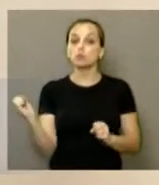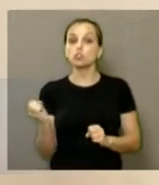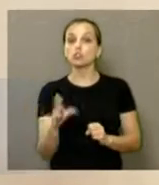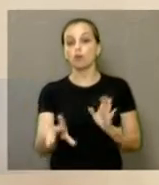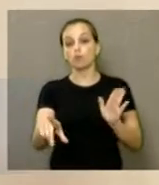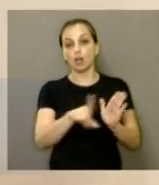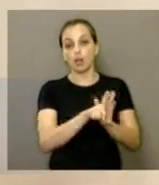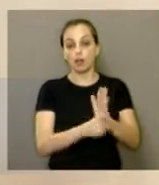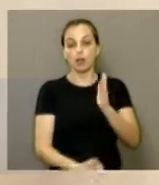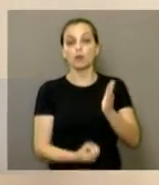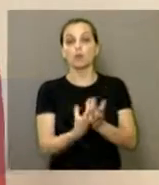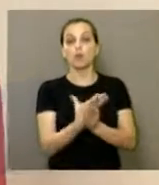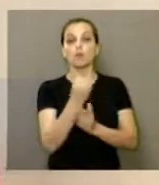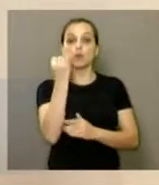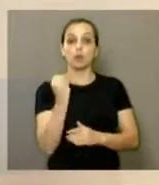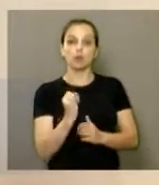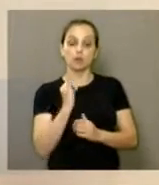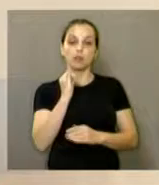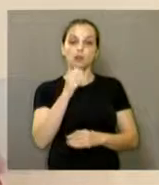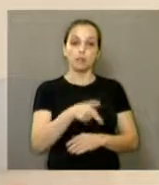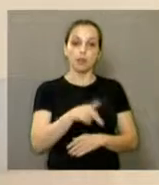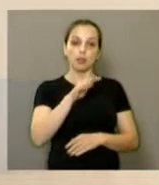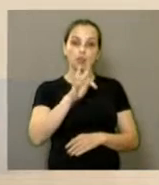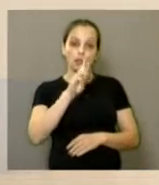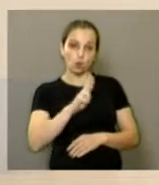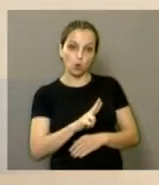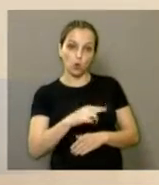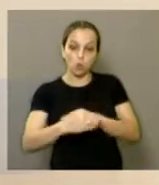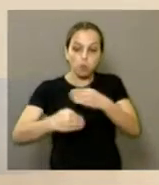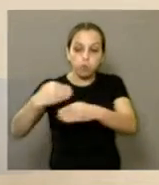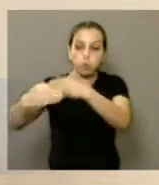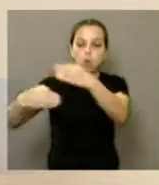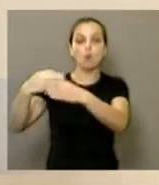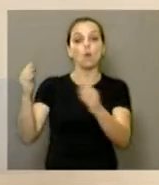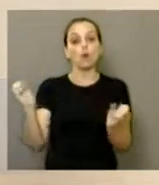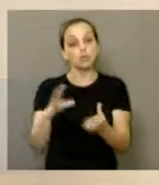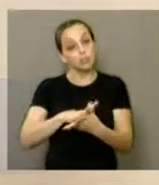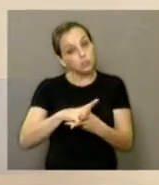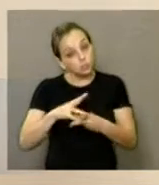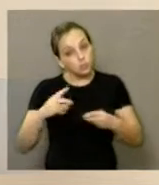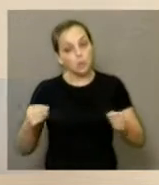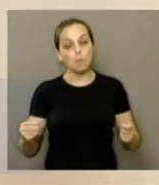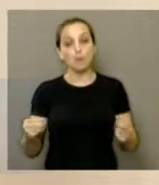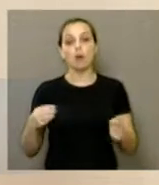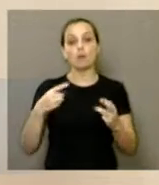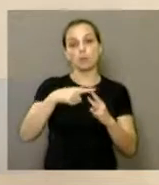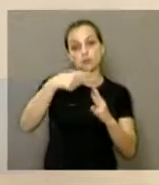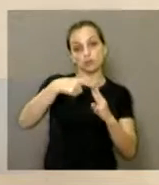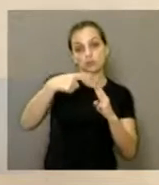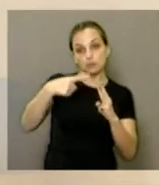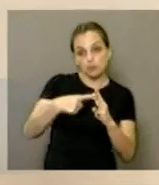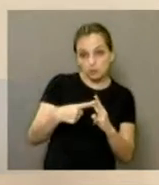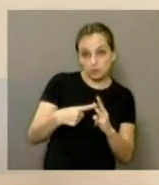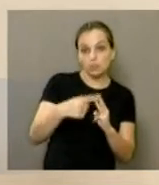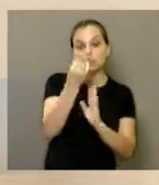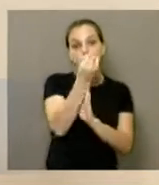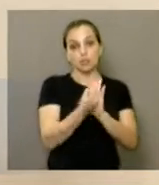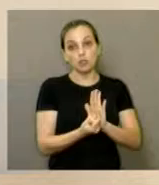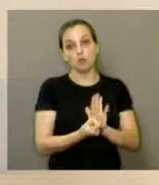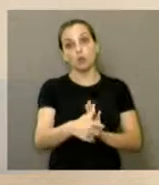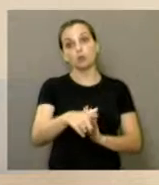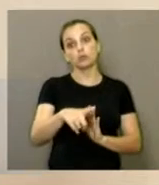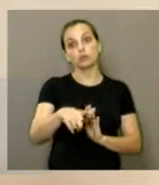IPTU progressivo e eliminamos essas três taxas que tinha no carnê do